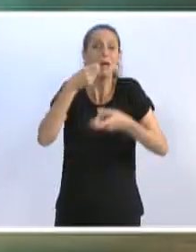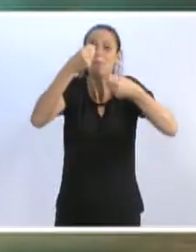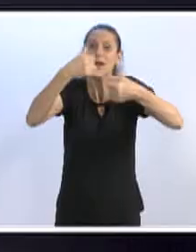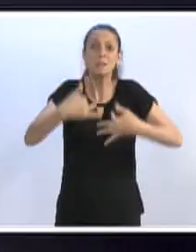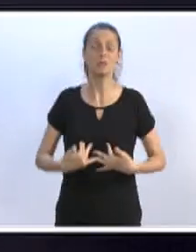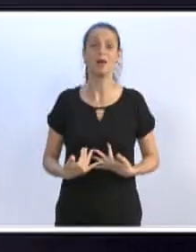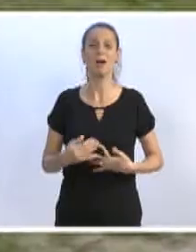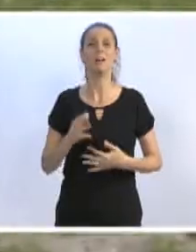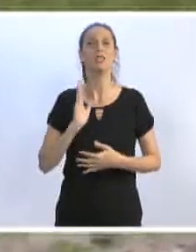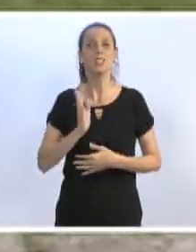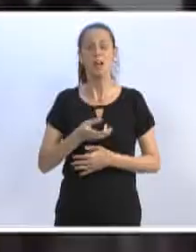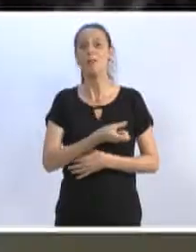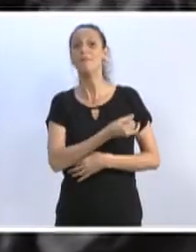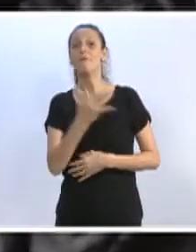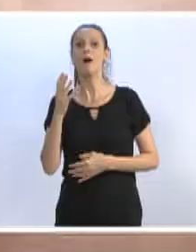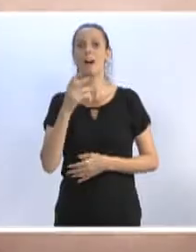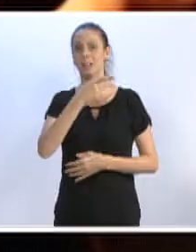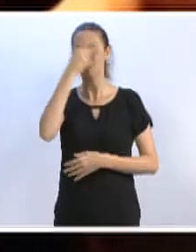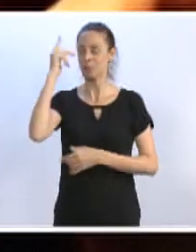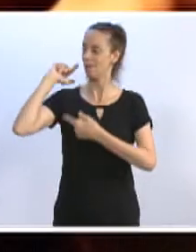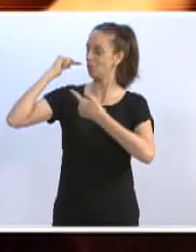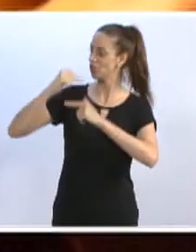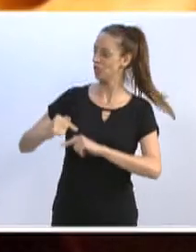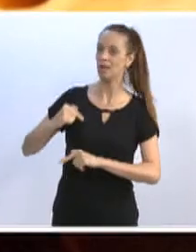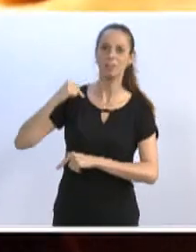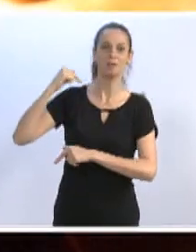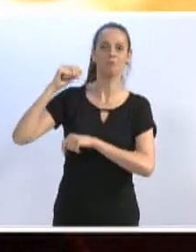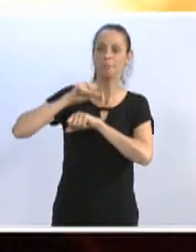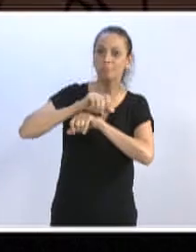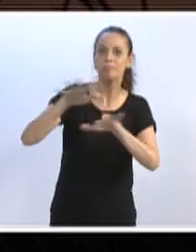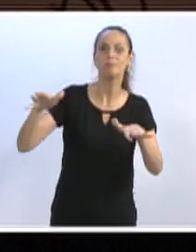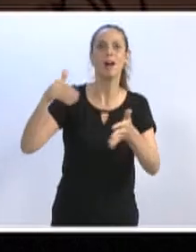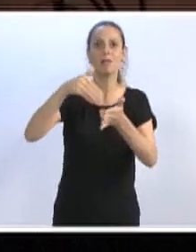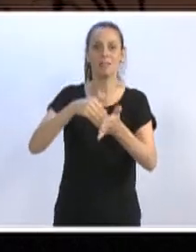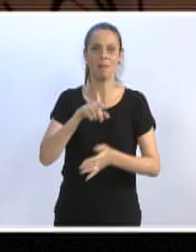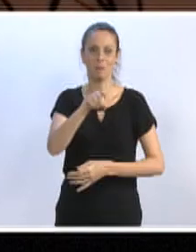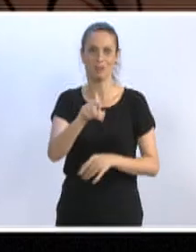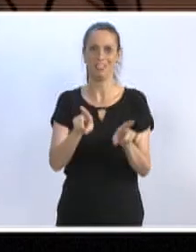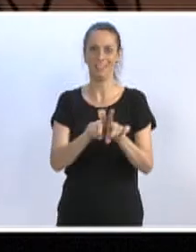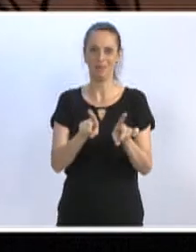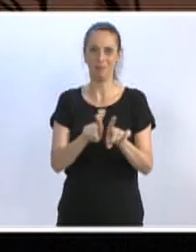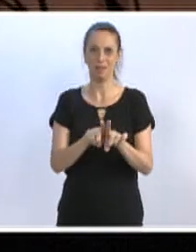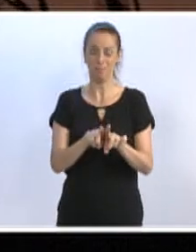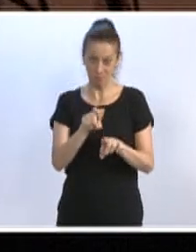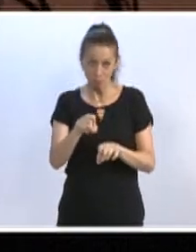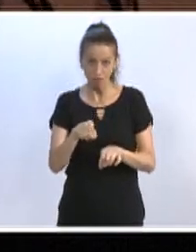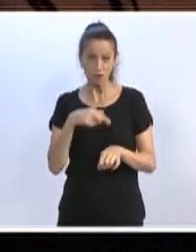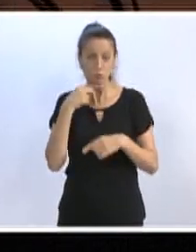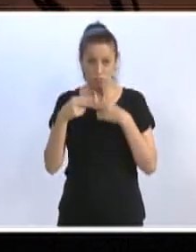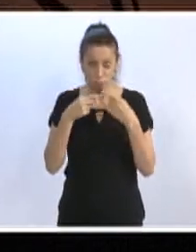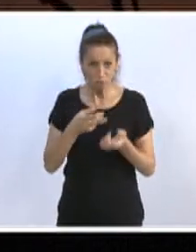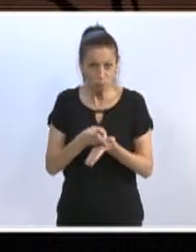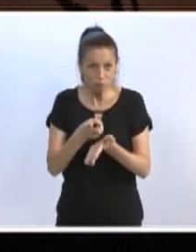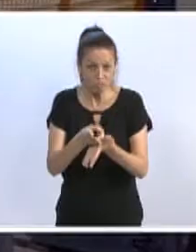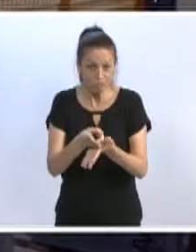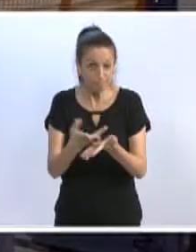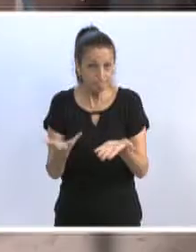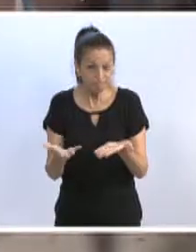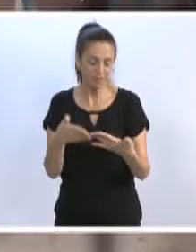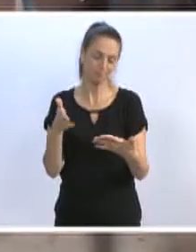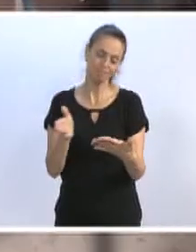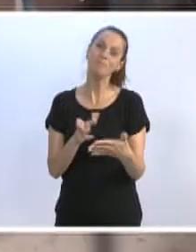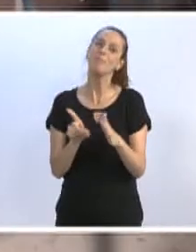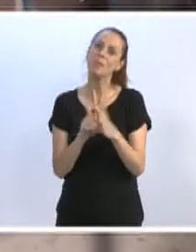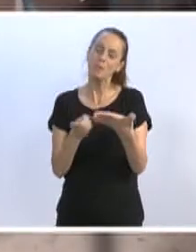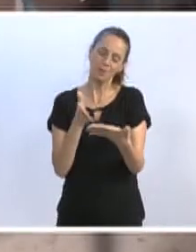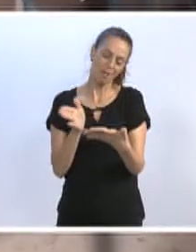vem atingindo gerações a ponto de chegar até você. Ainda tem dúvida? Então folheie as